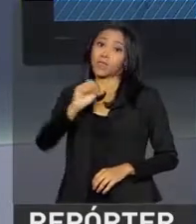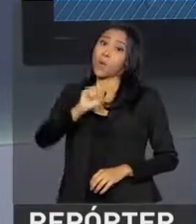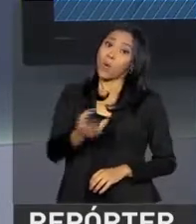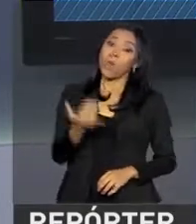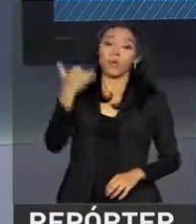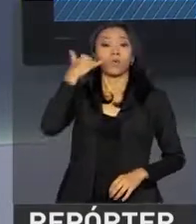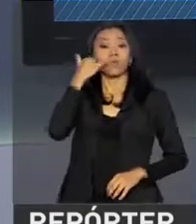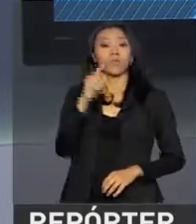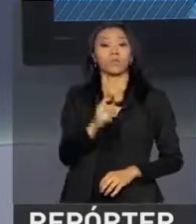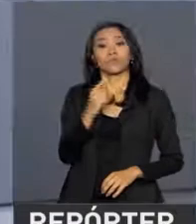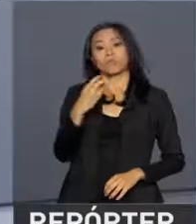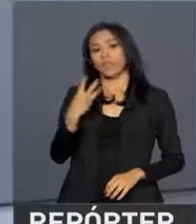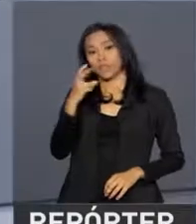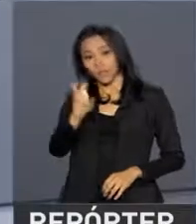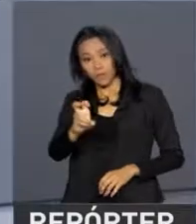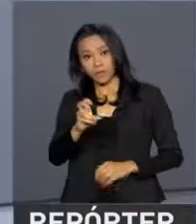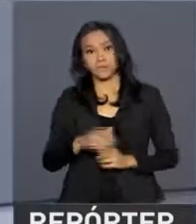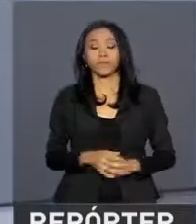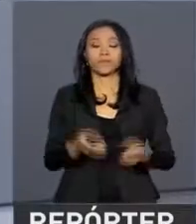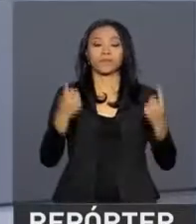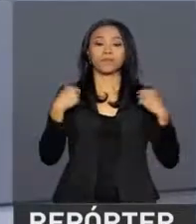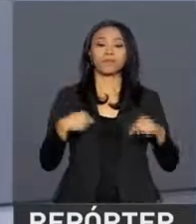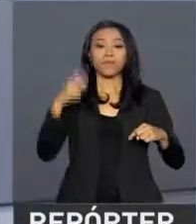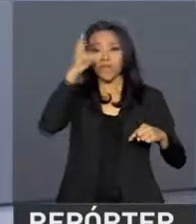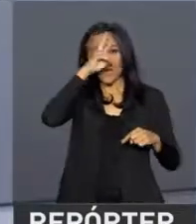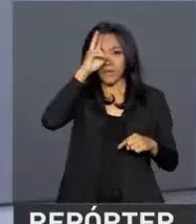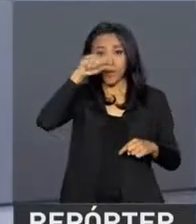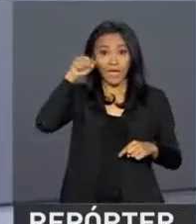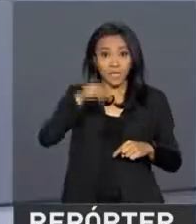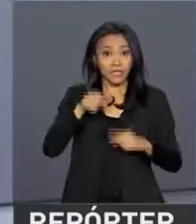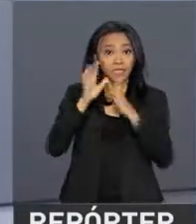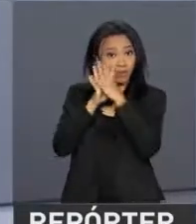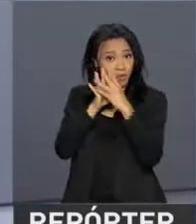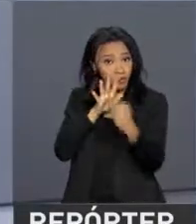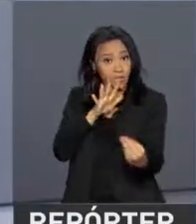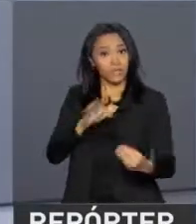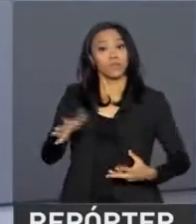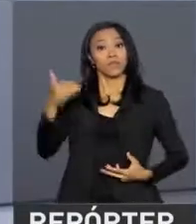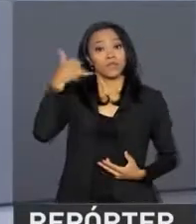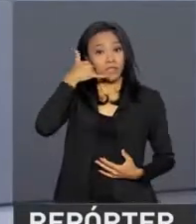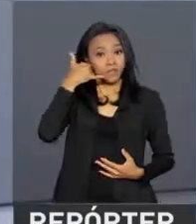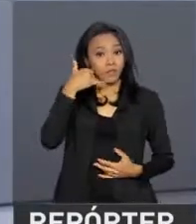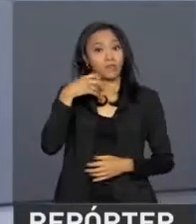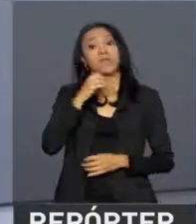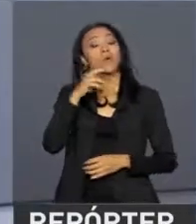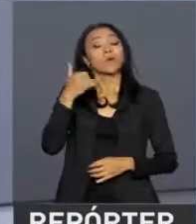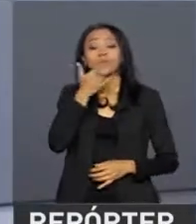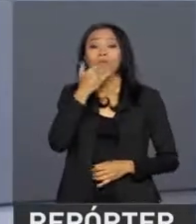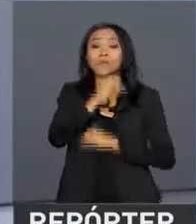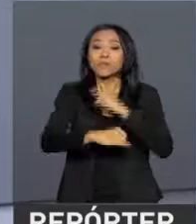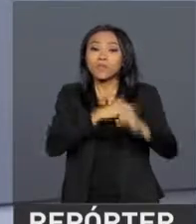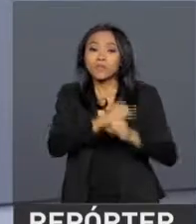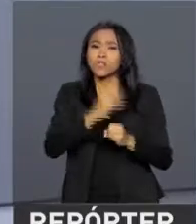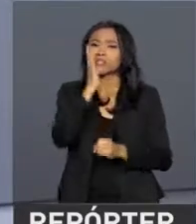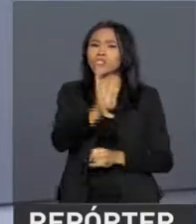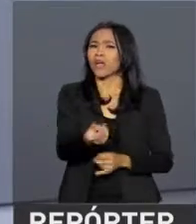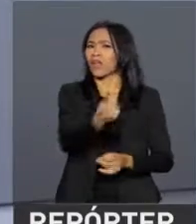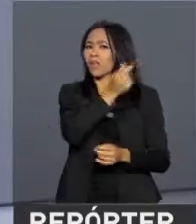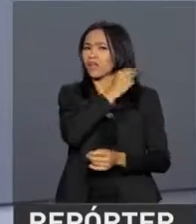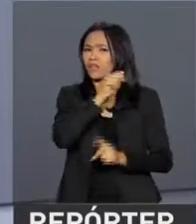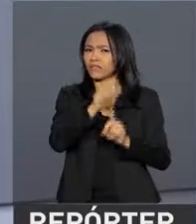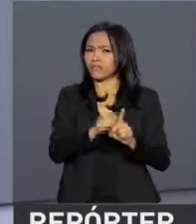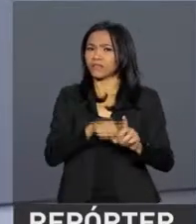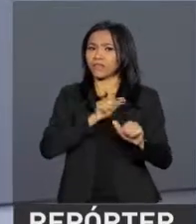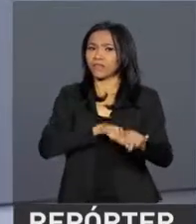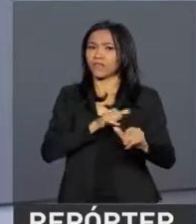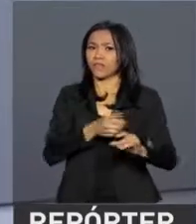central 135 e só para lembrar que esse modelo de atendimento online já está disponível desde setembro do ano passado para